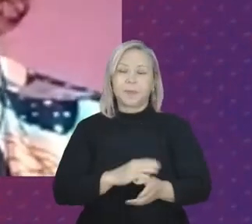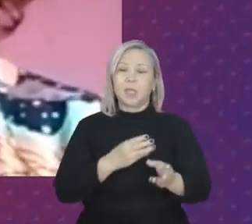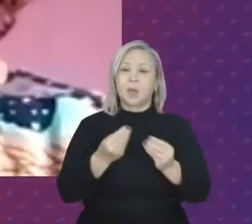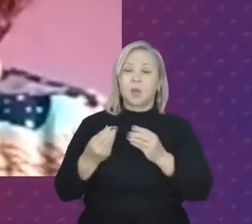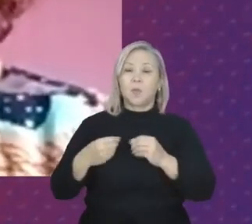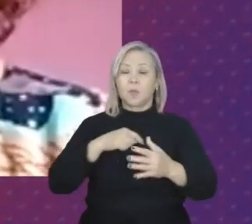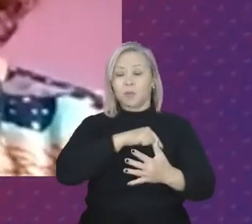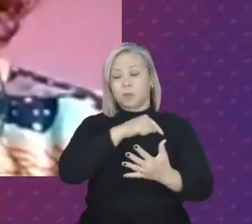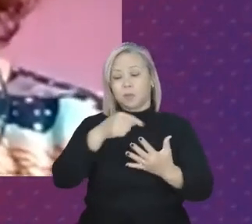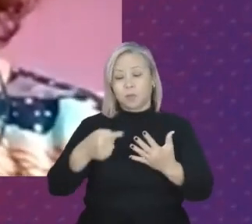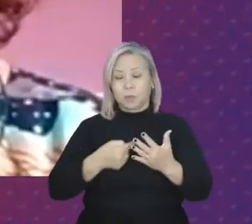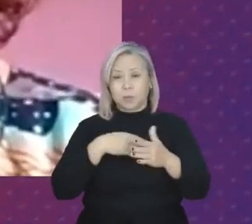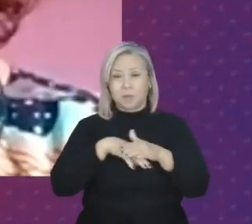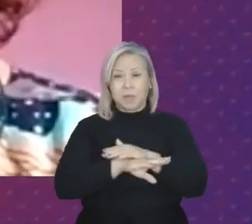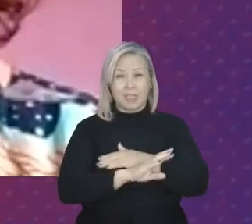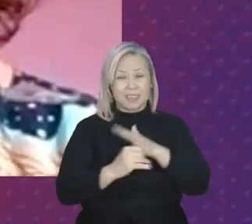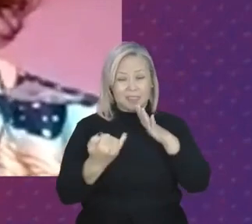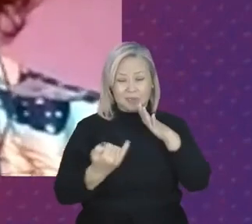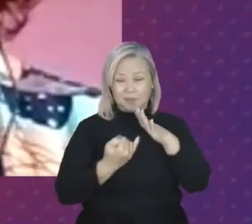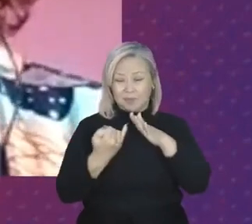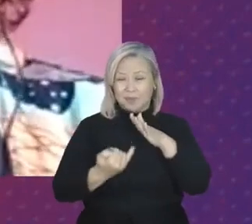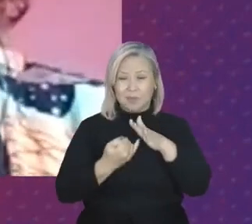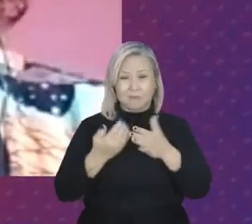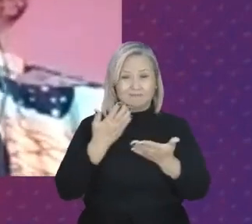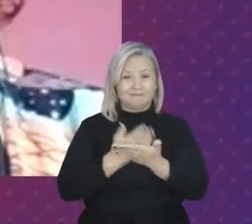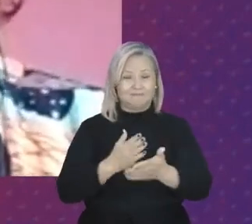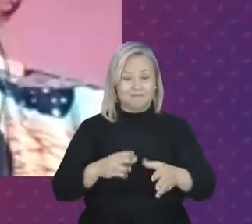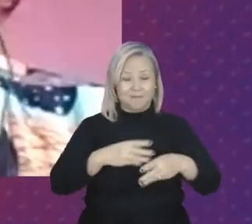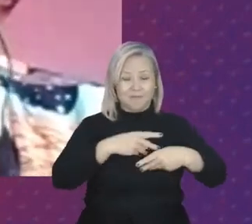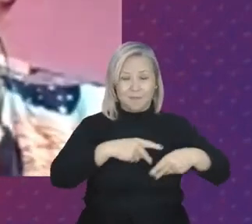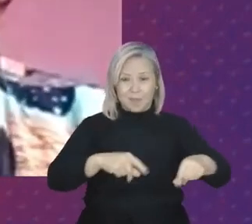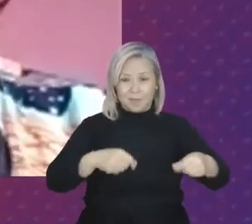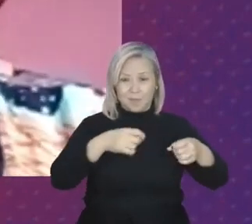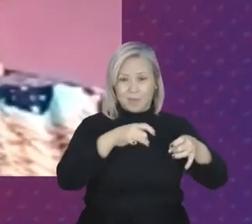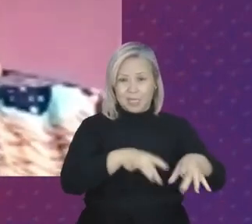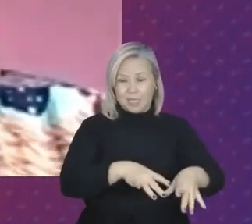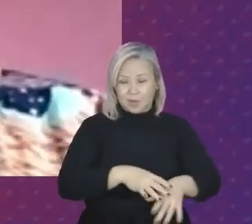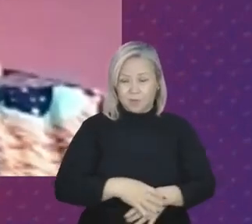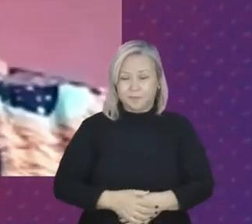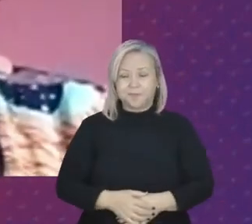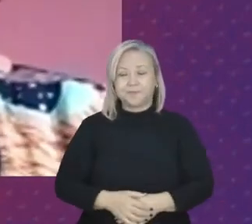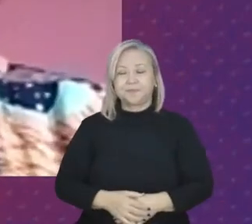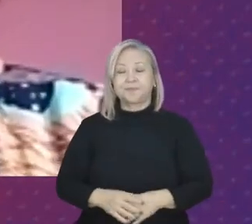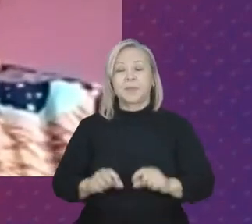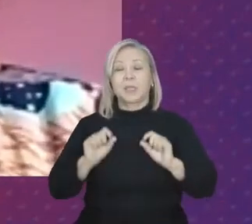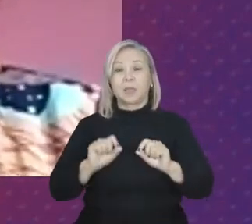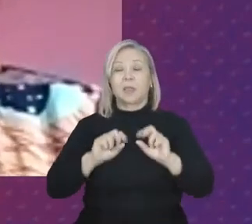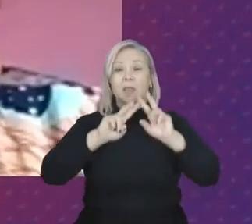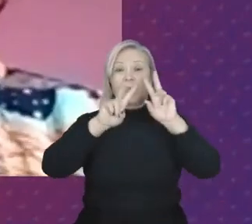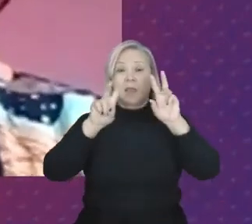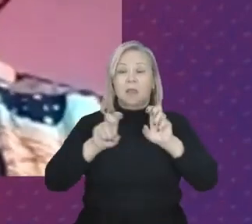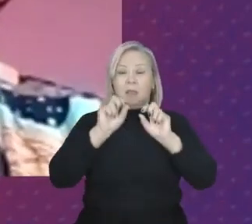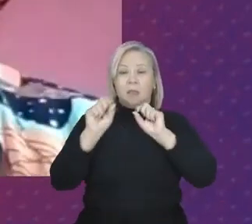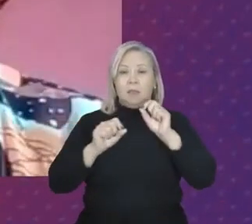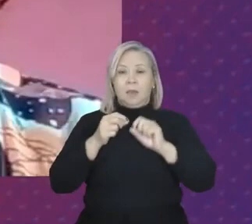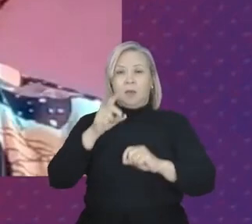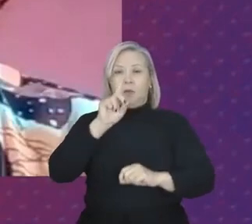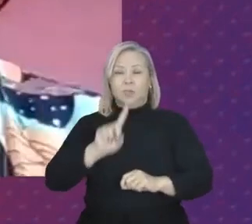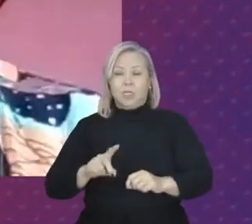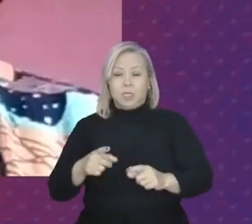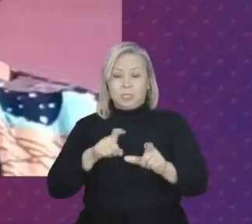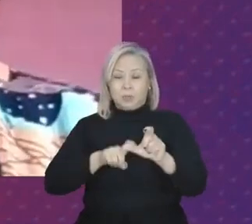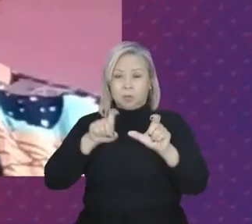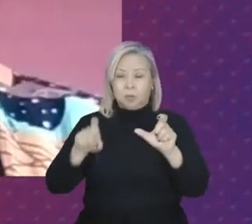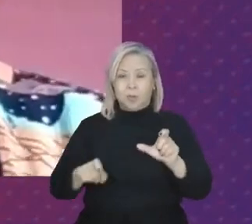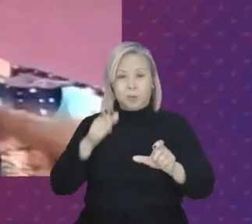arcabouço institucional se perdeu ao longo desse processo. Então, no âmbito da promoção dos direitos e autonomias para as mulheres, a gente